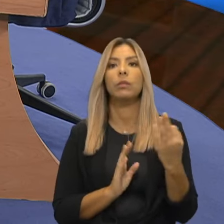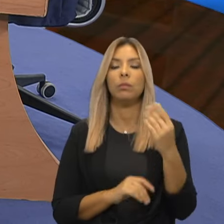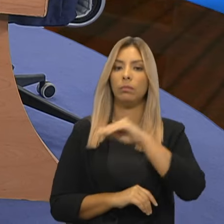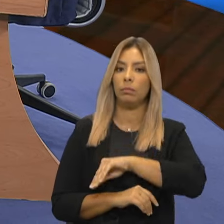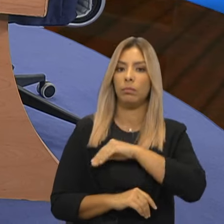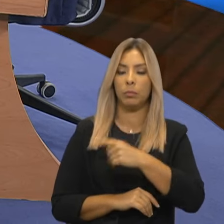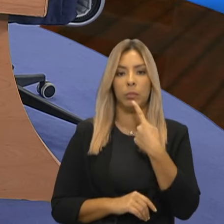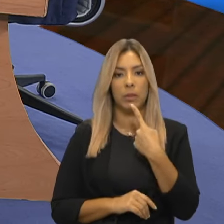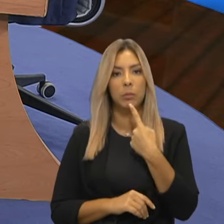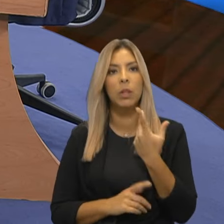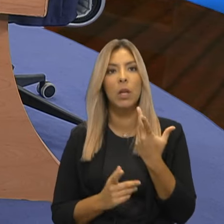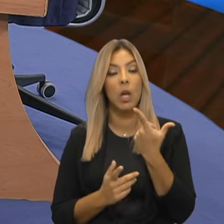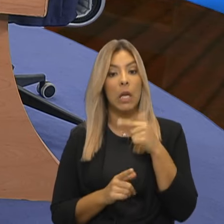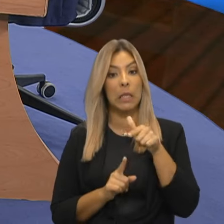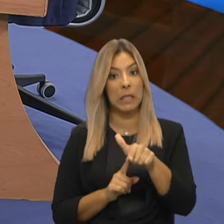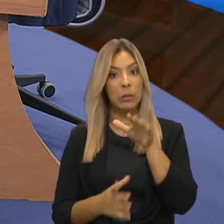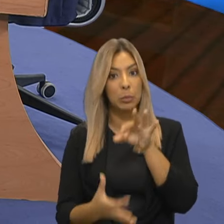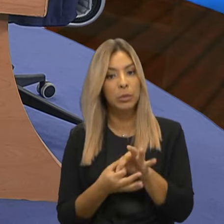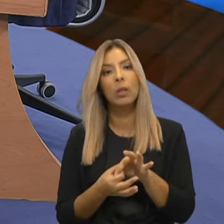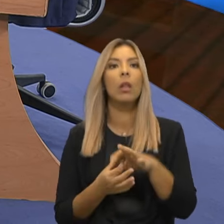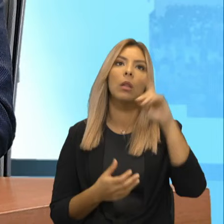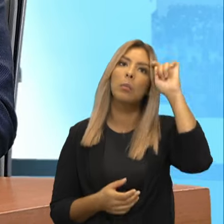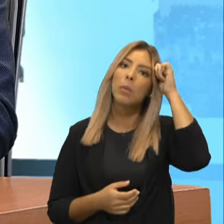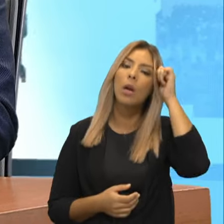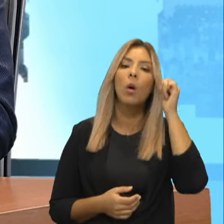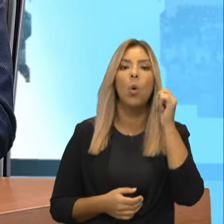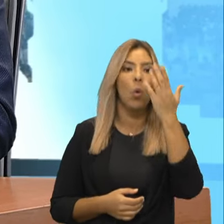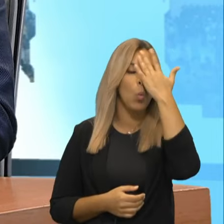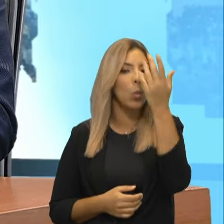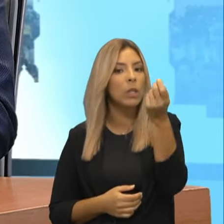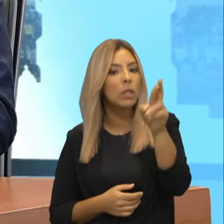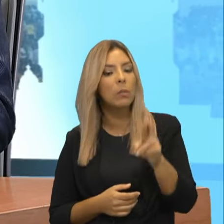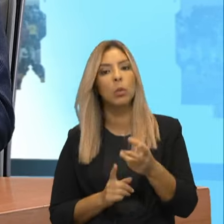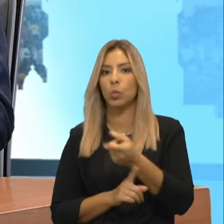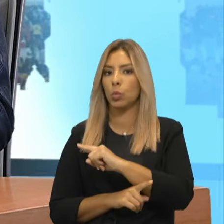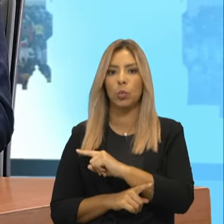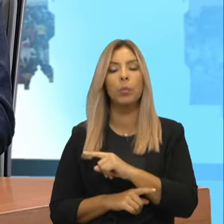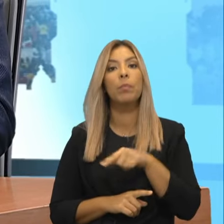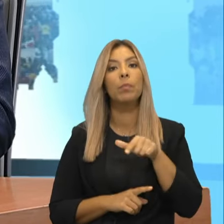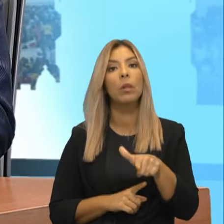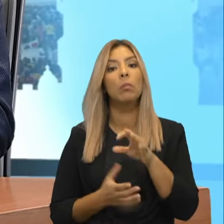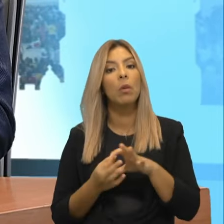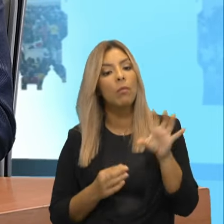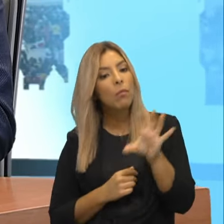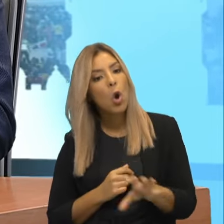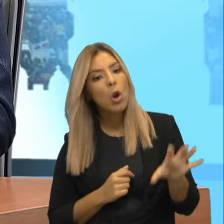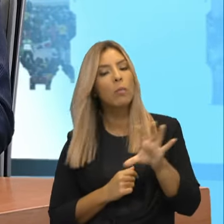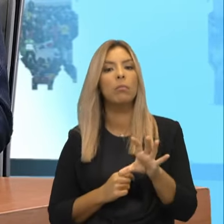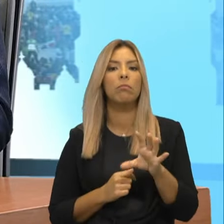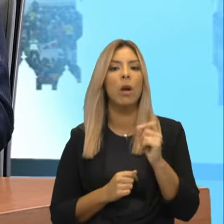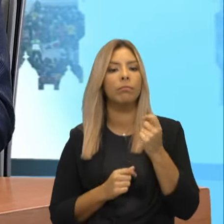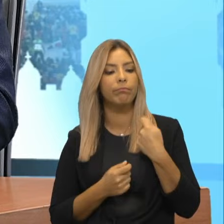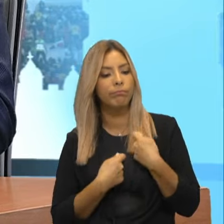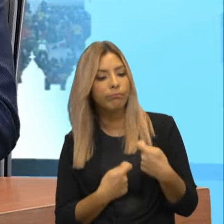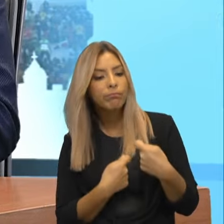vencimento, nada disso é afetado pelo Orçamento de Estado. Na prática, é possível viver nos tais duodécimos. O que não é